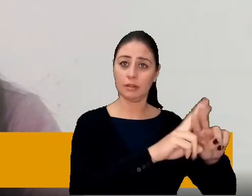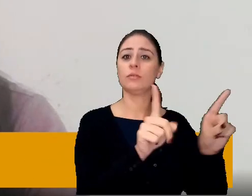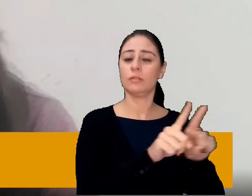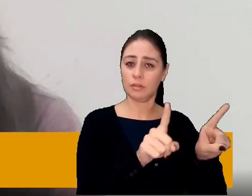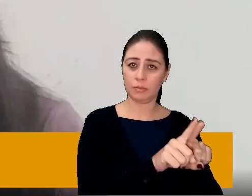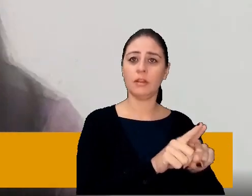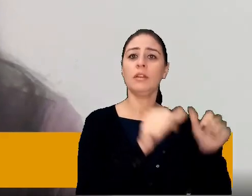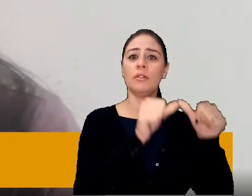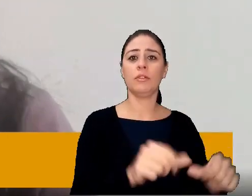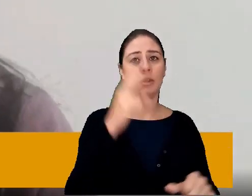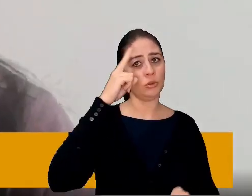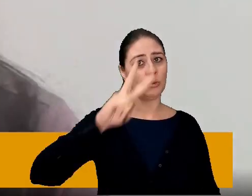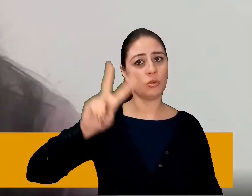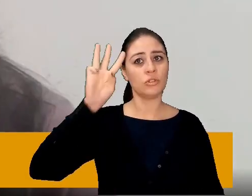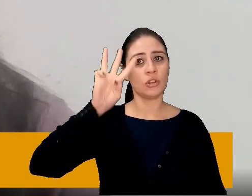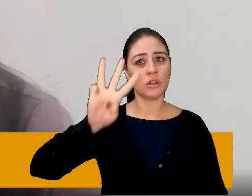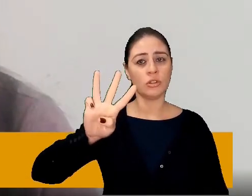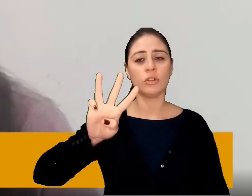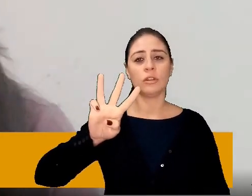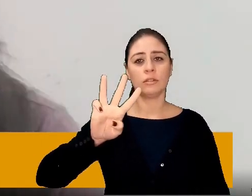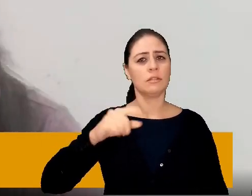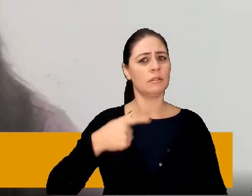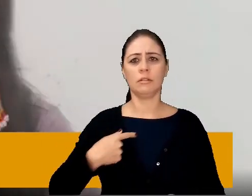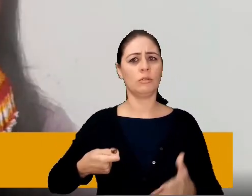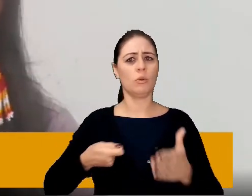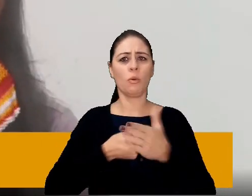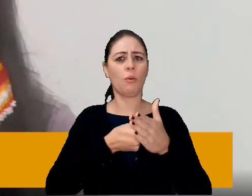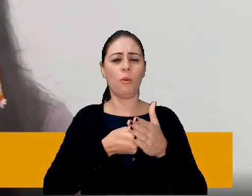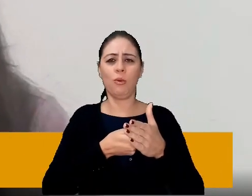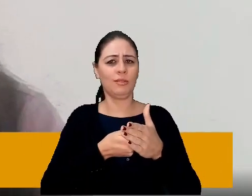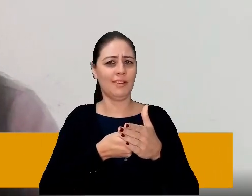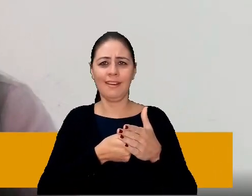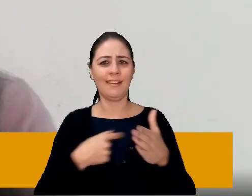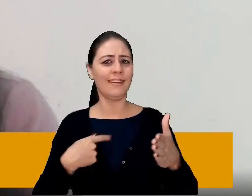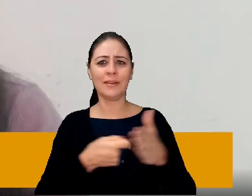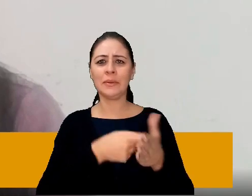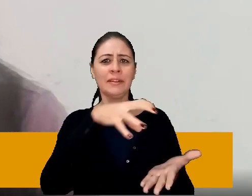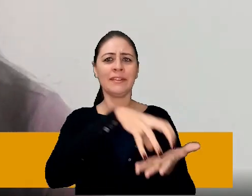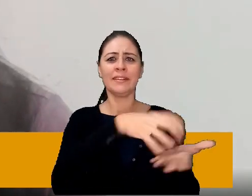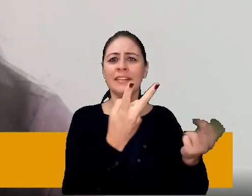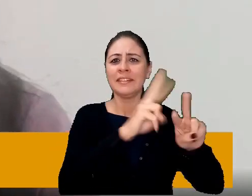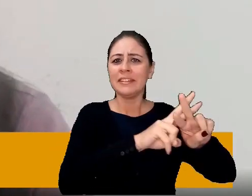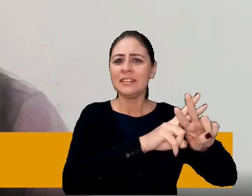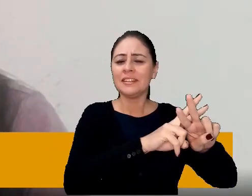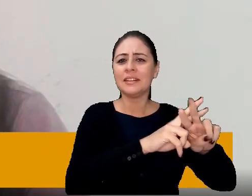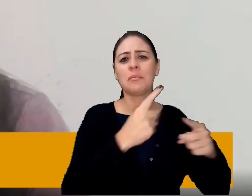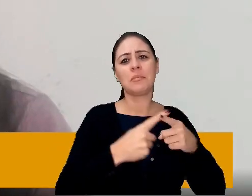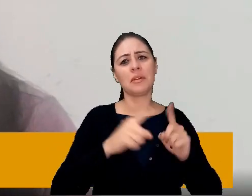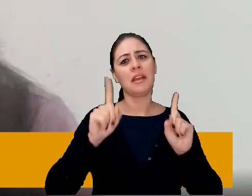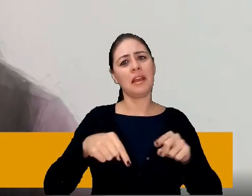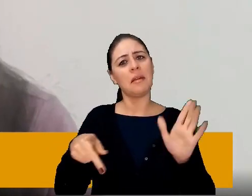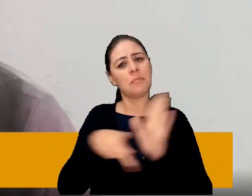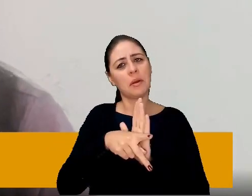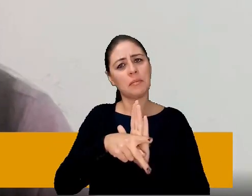né? Nessas cadeias. Fica lá 2 ou 3 dias. E eu falo, gente, eu sou totalmente contra a cadeia na aldeia, porque